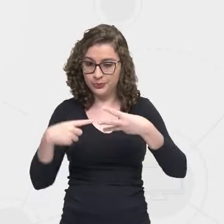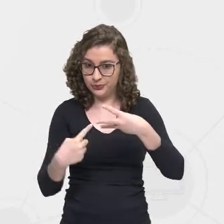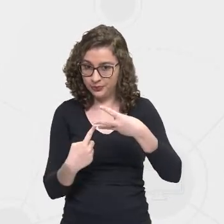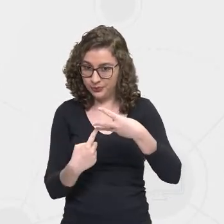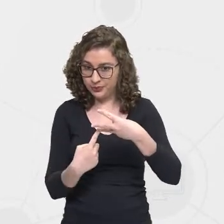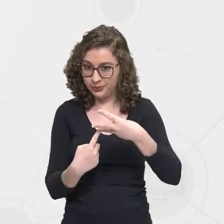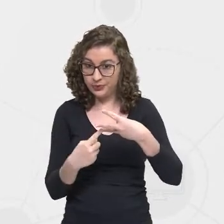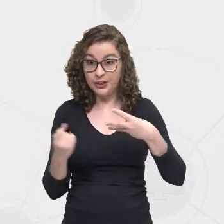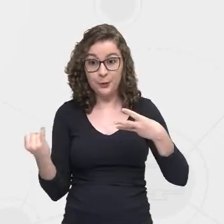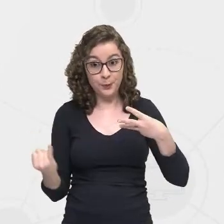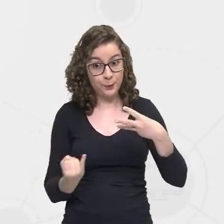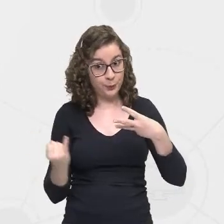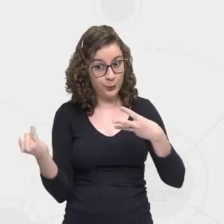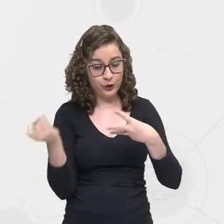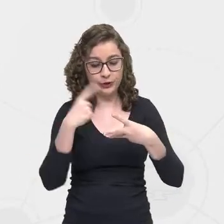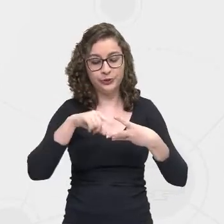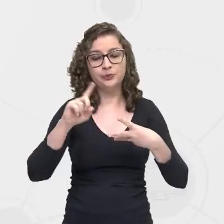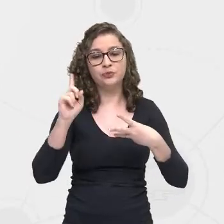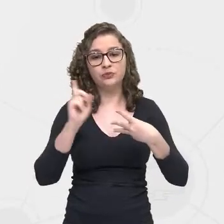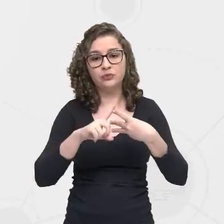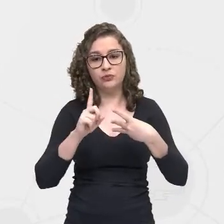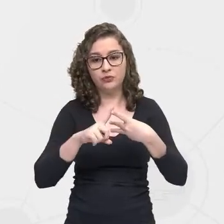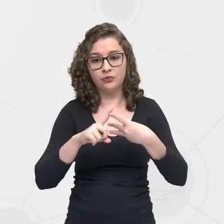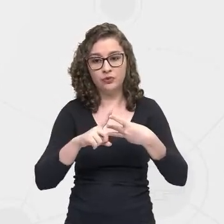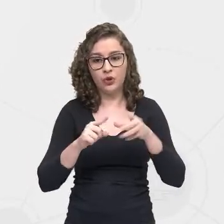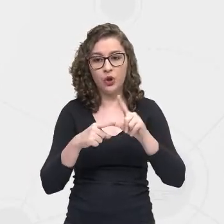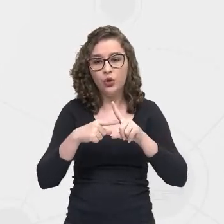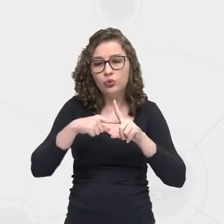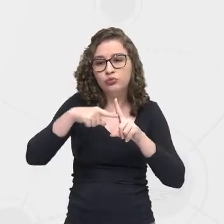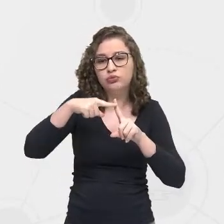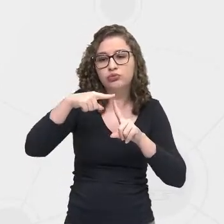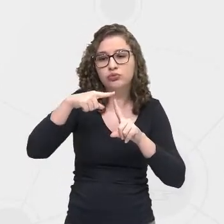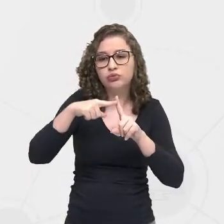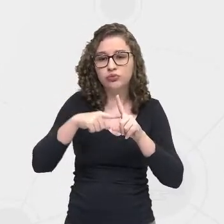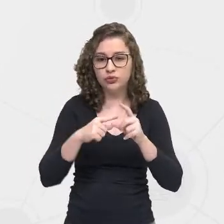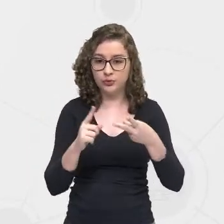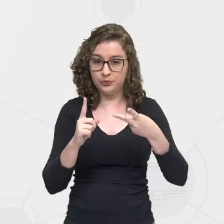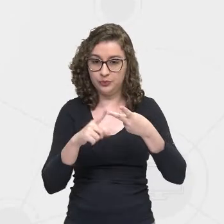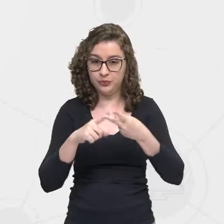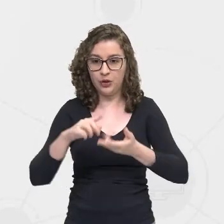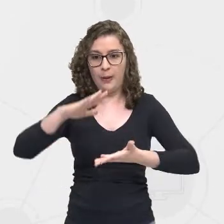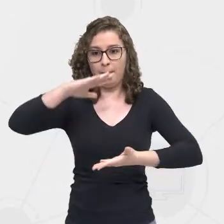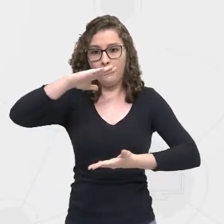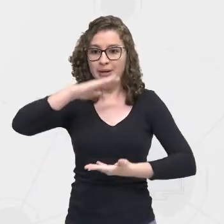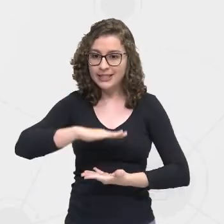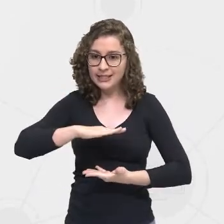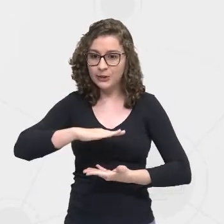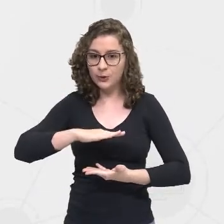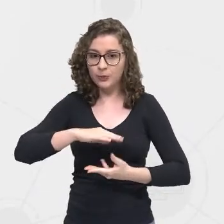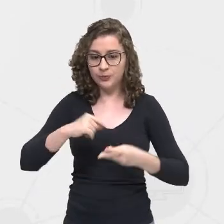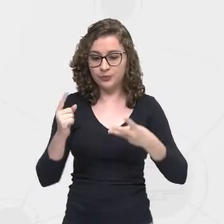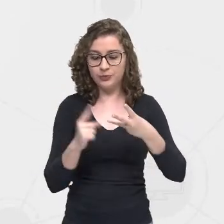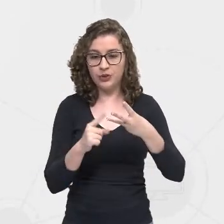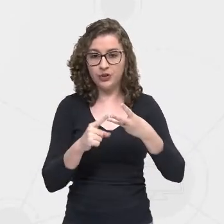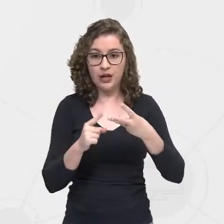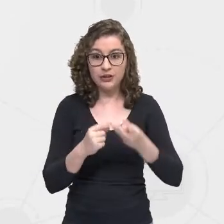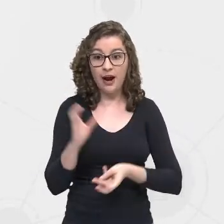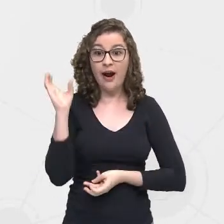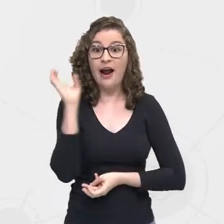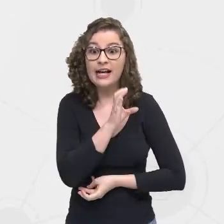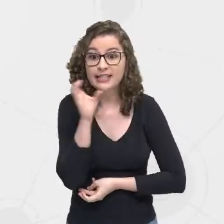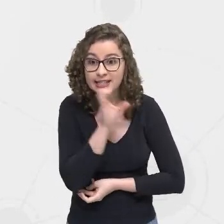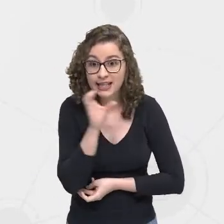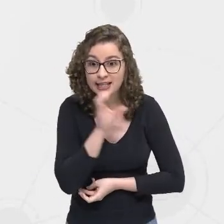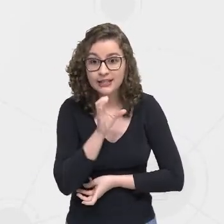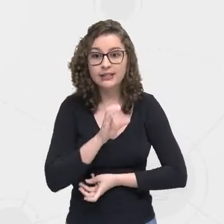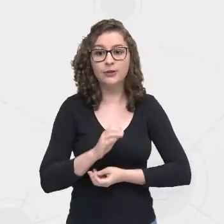de 3 fatores específicos, que são a temperatura, a pressão e os catalisadores.